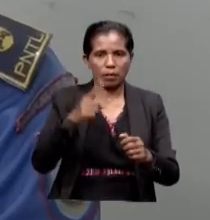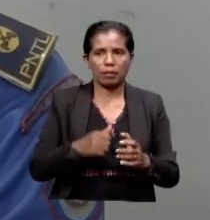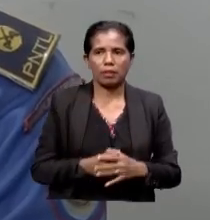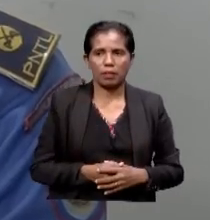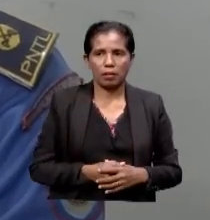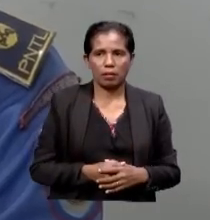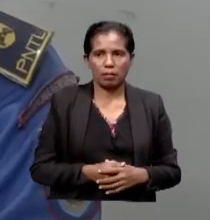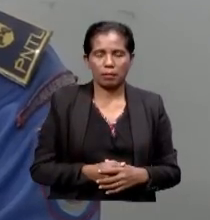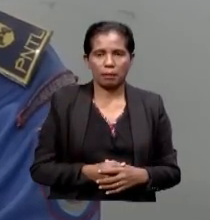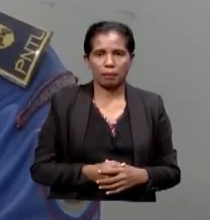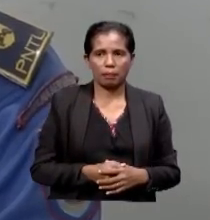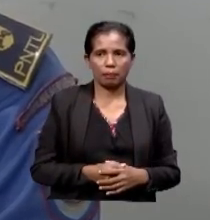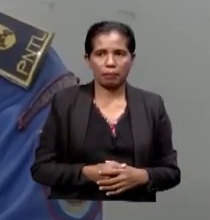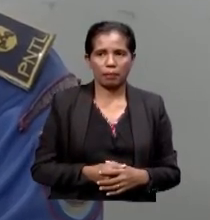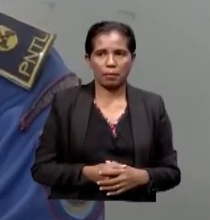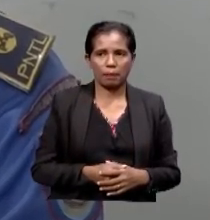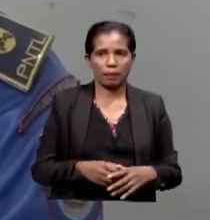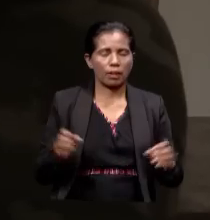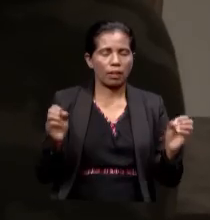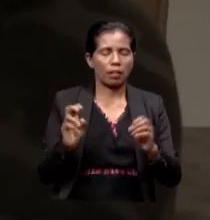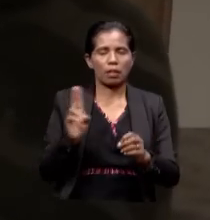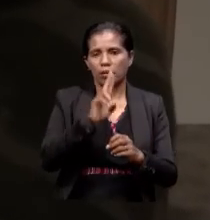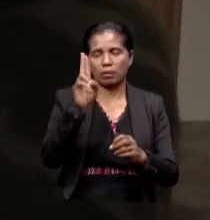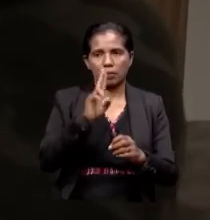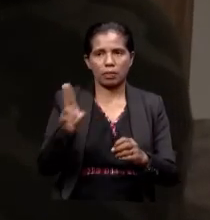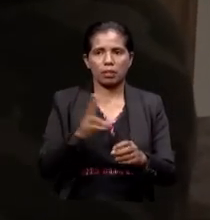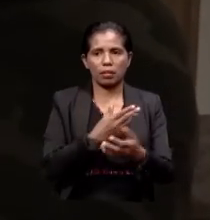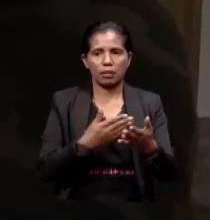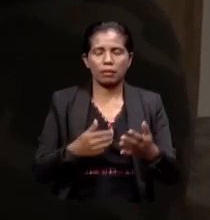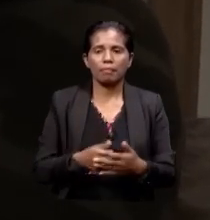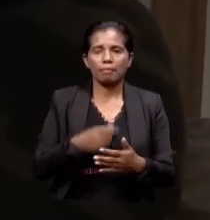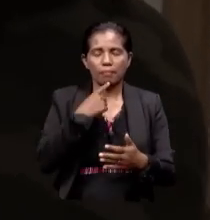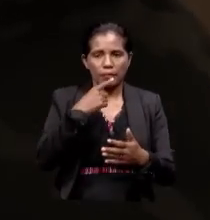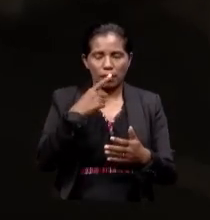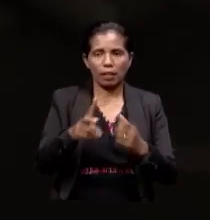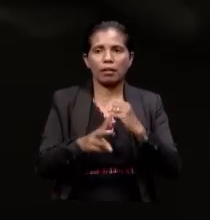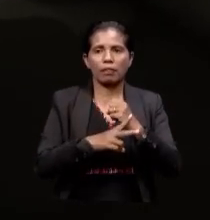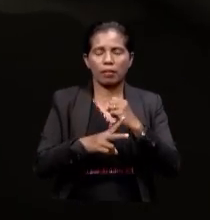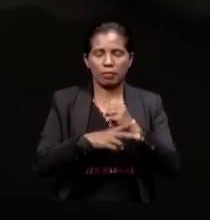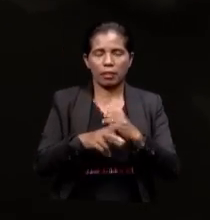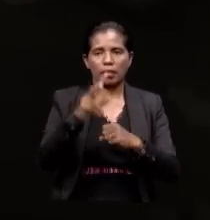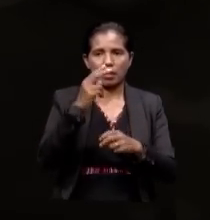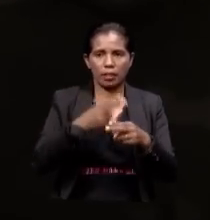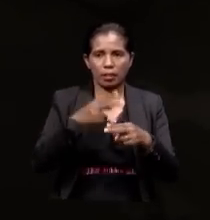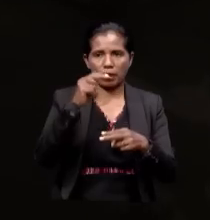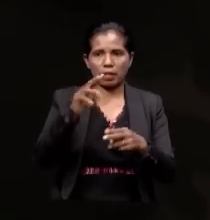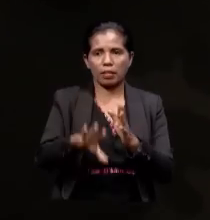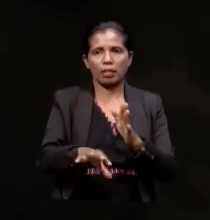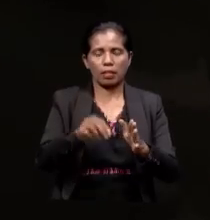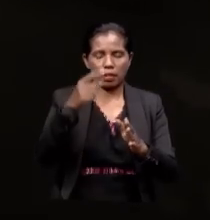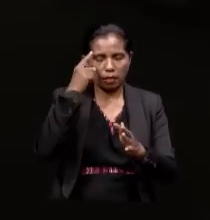benia la usa armas. Ricardo da Costa Atutan, vítima inicial N, retancane que